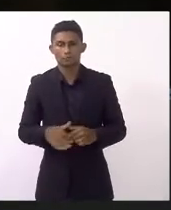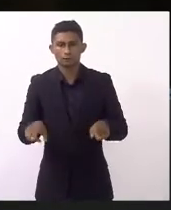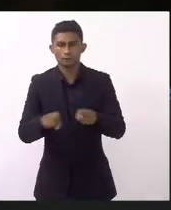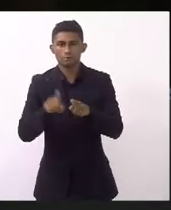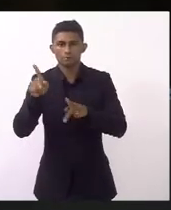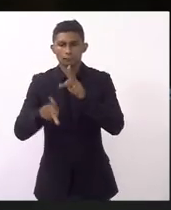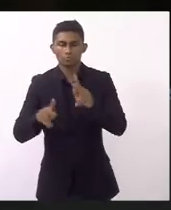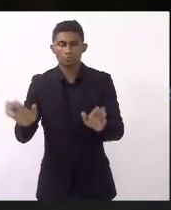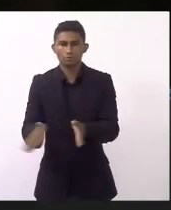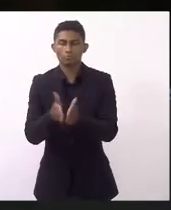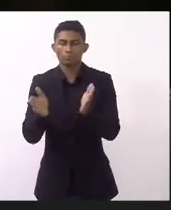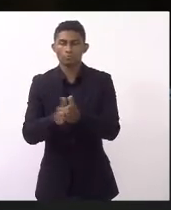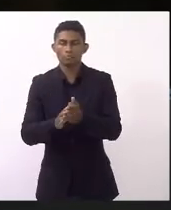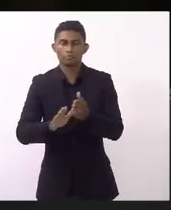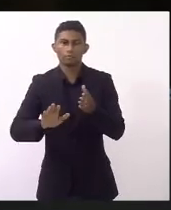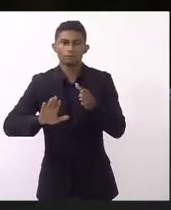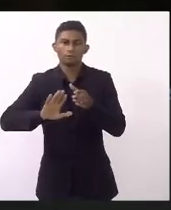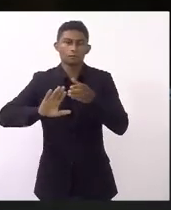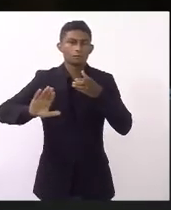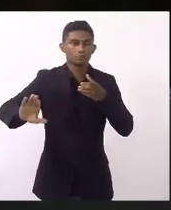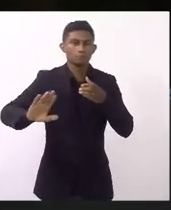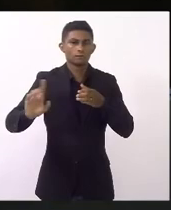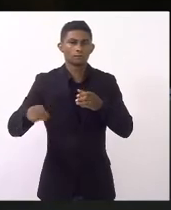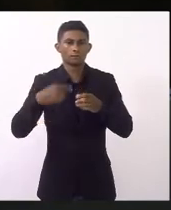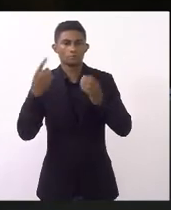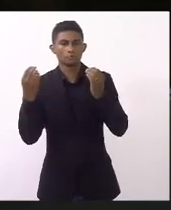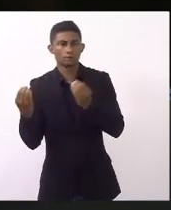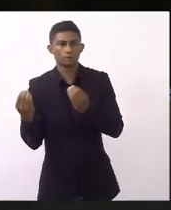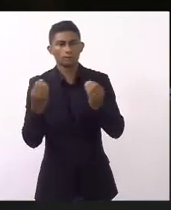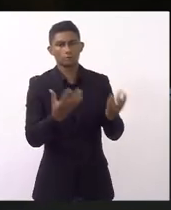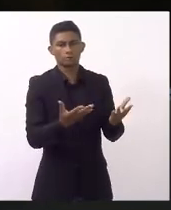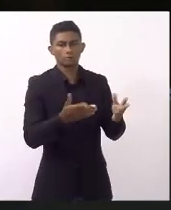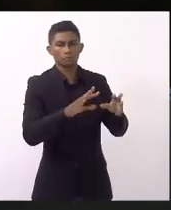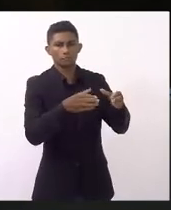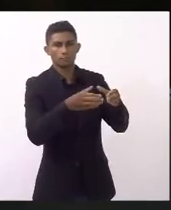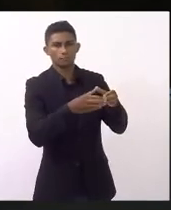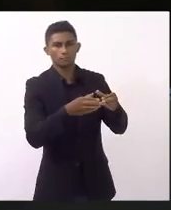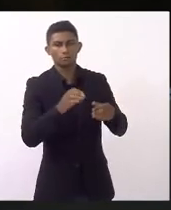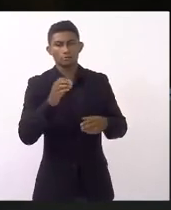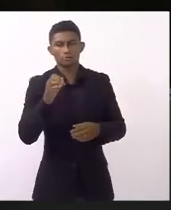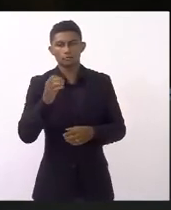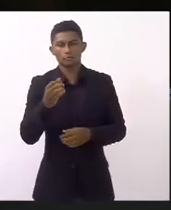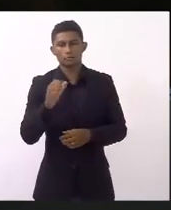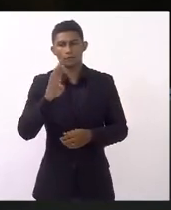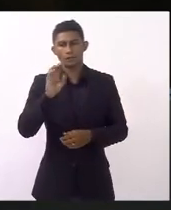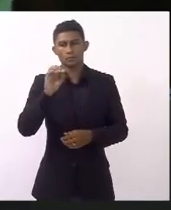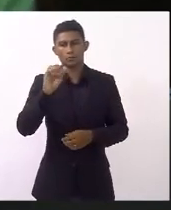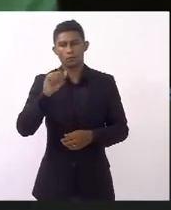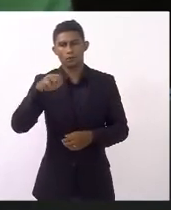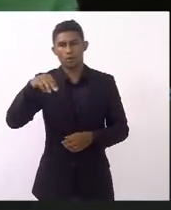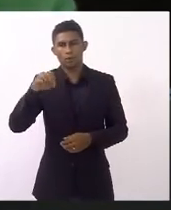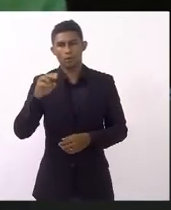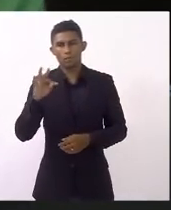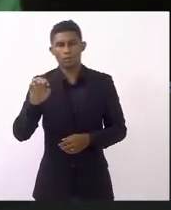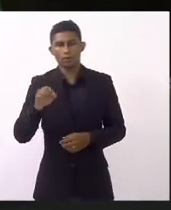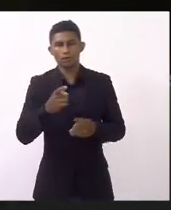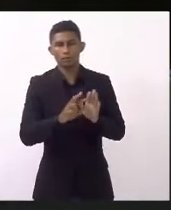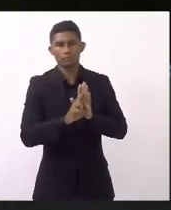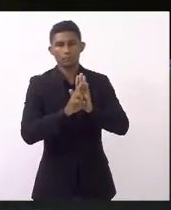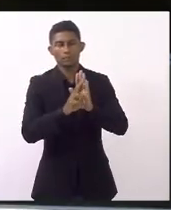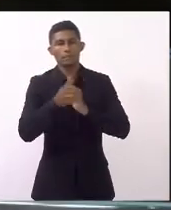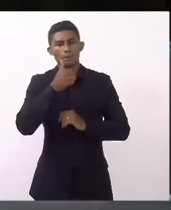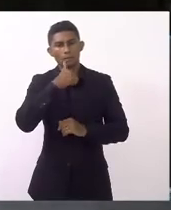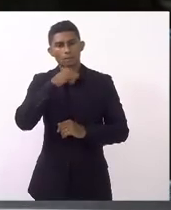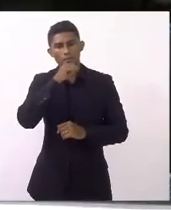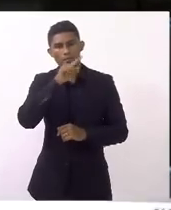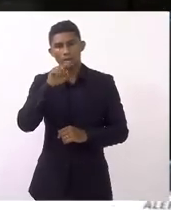povo pobre que entregamos A Irmandade da Boa Morte representada pela mãe Celita de